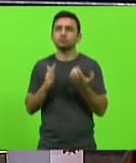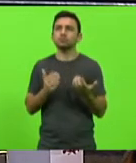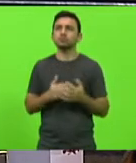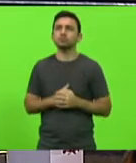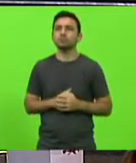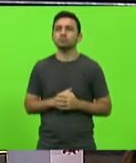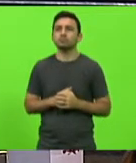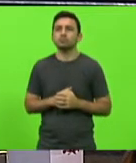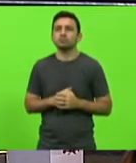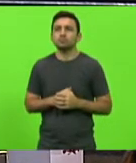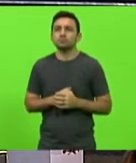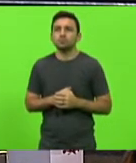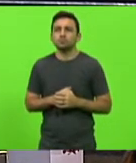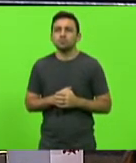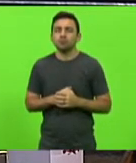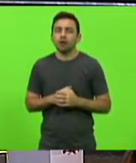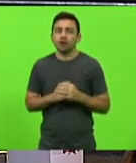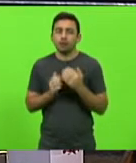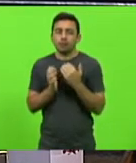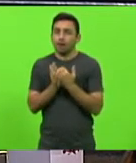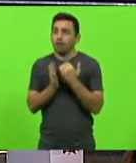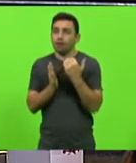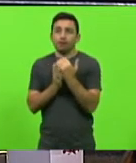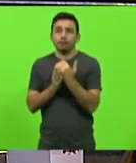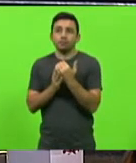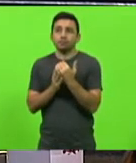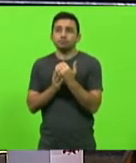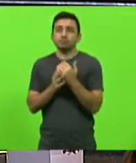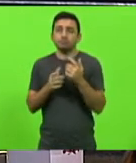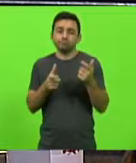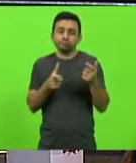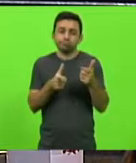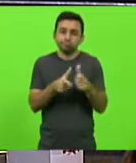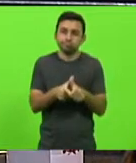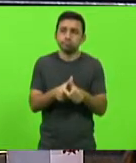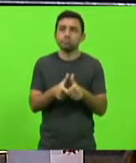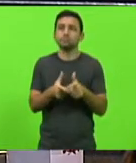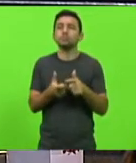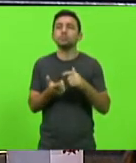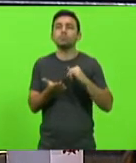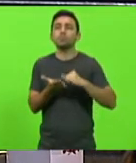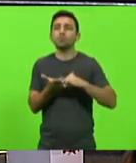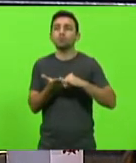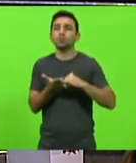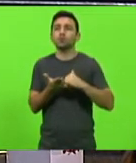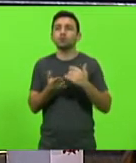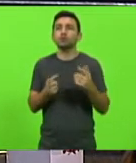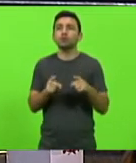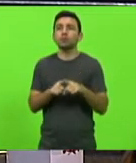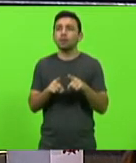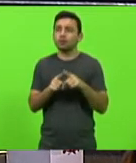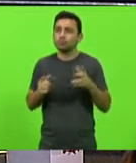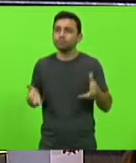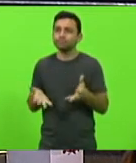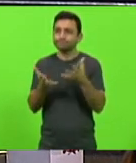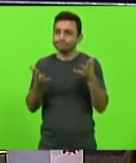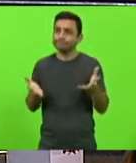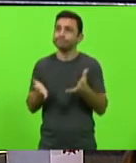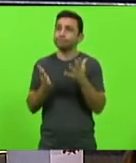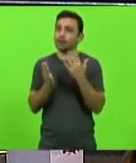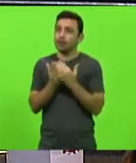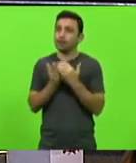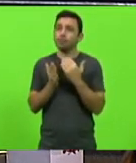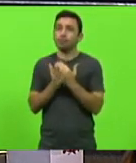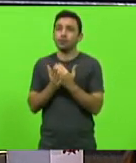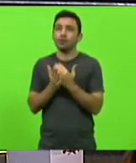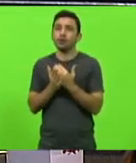a redução, por um lado, da receita, e, por outro lado, vai estimulando cada vez mais fazer